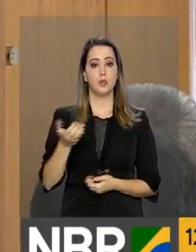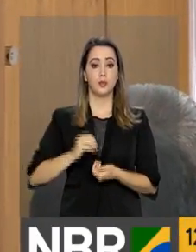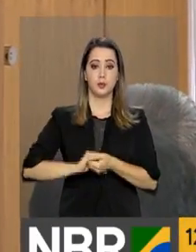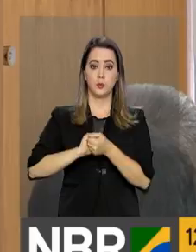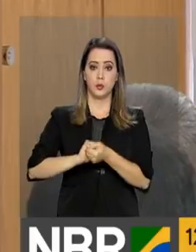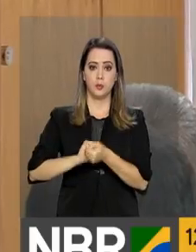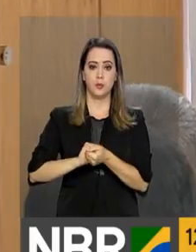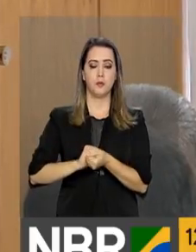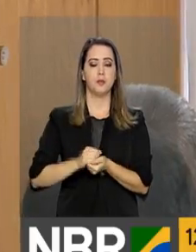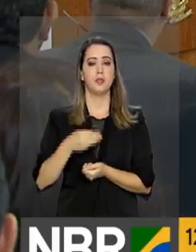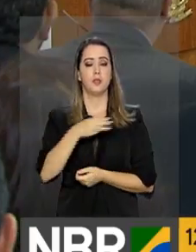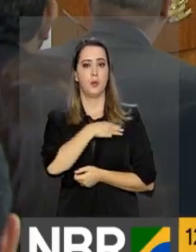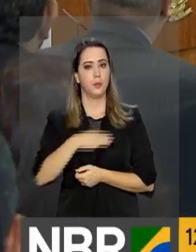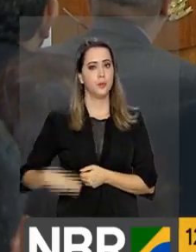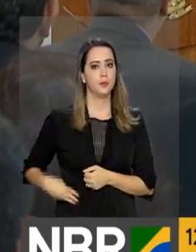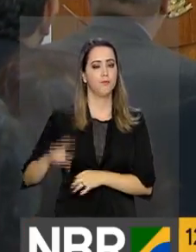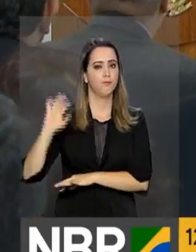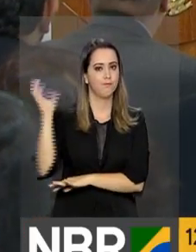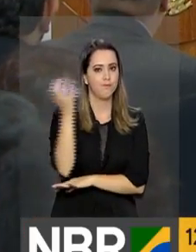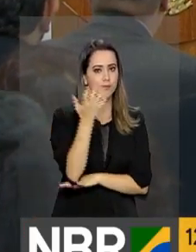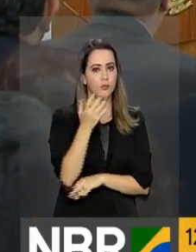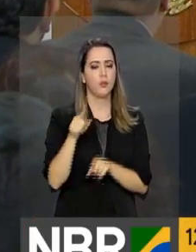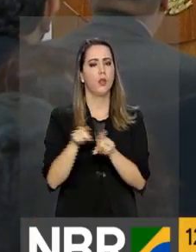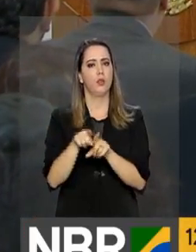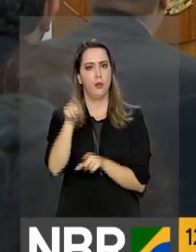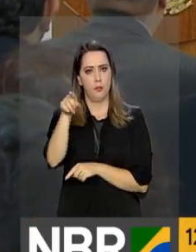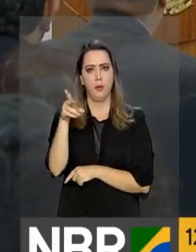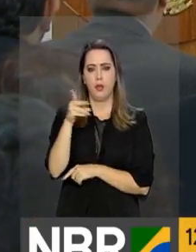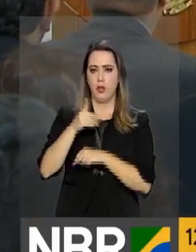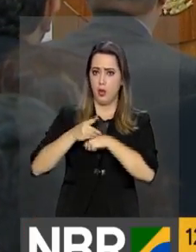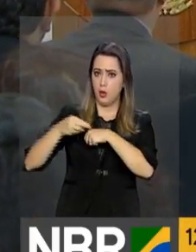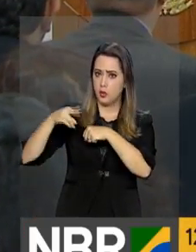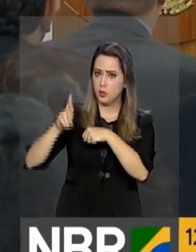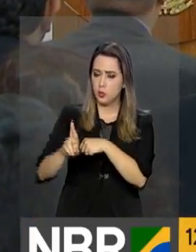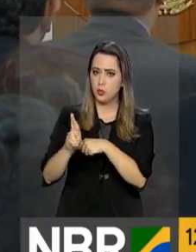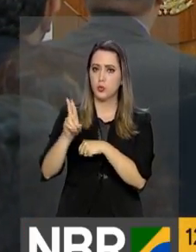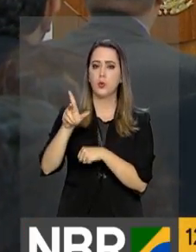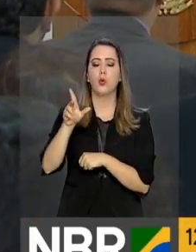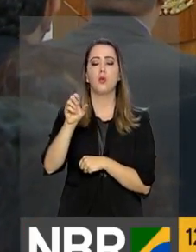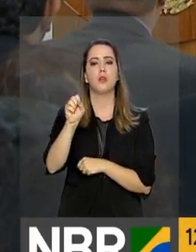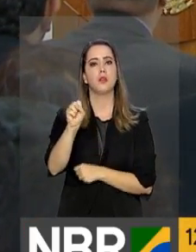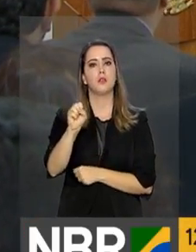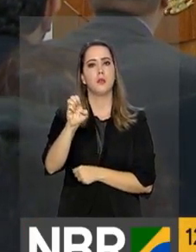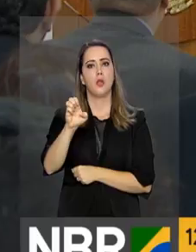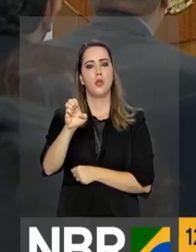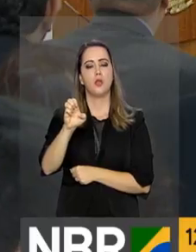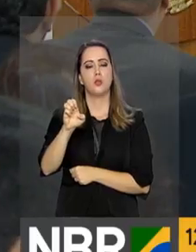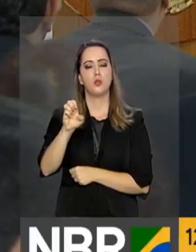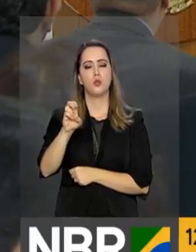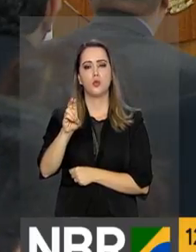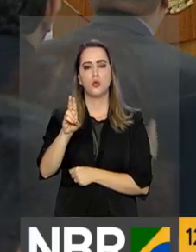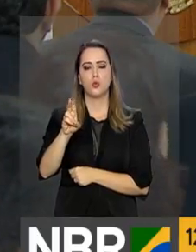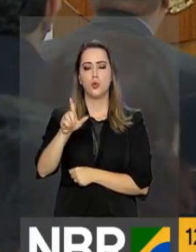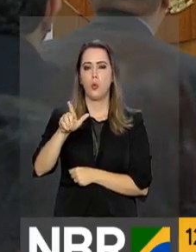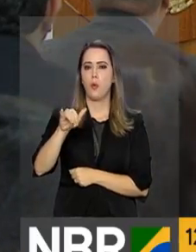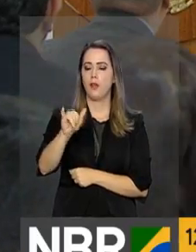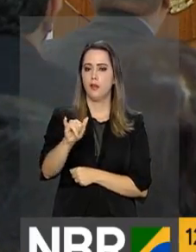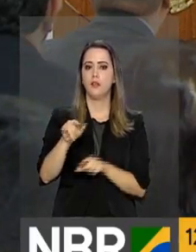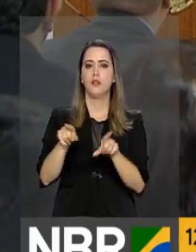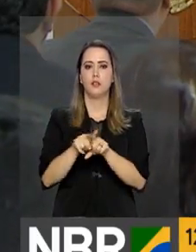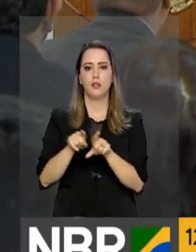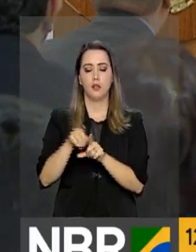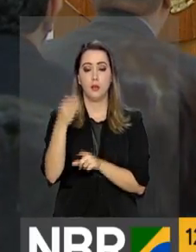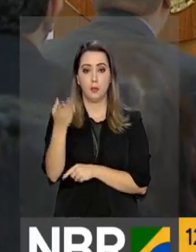do meio ambiente a doutora maria araújo há também o show ricardo sua vez que